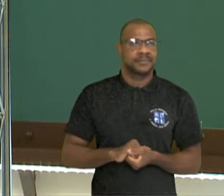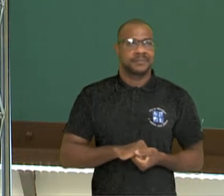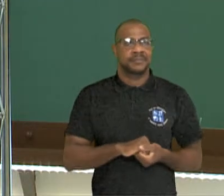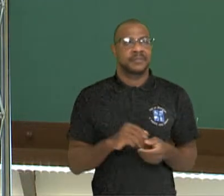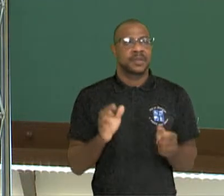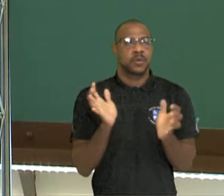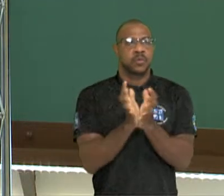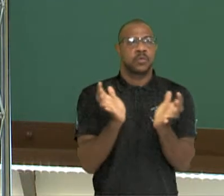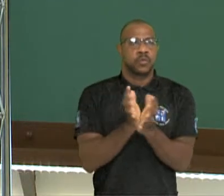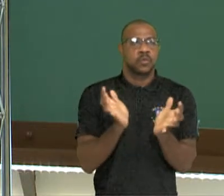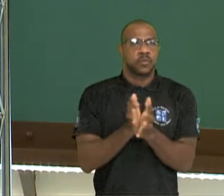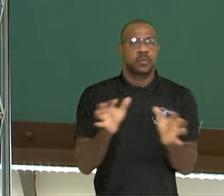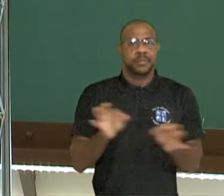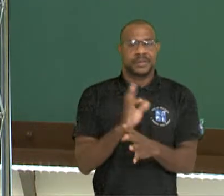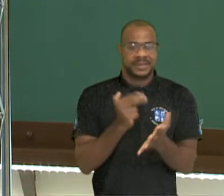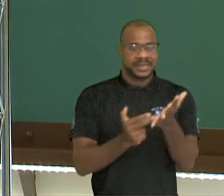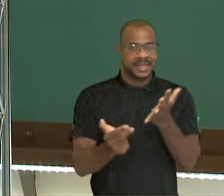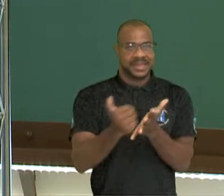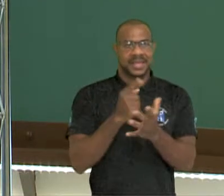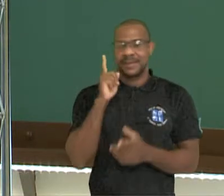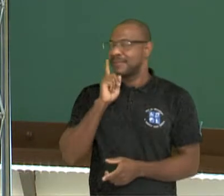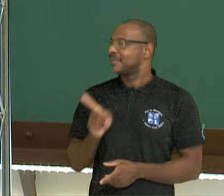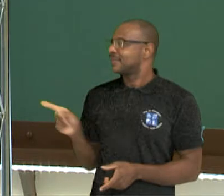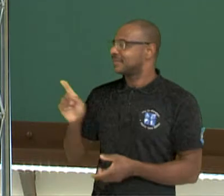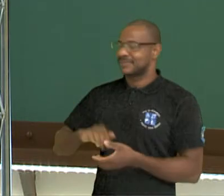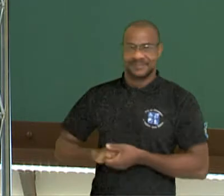a turminha em desenho.